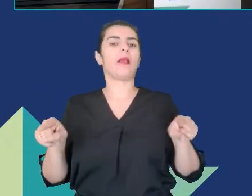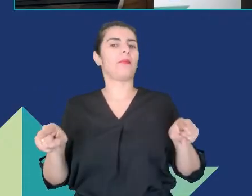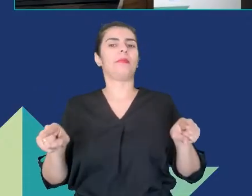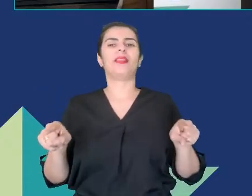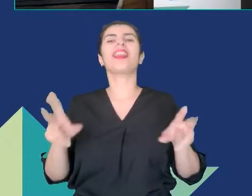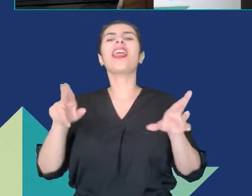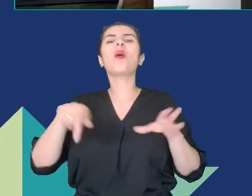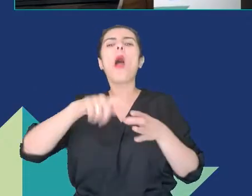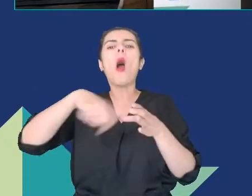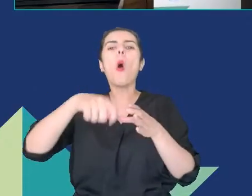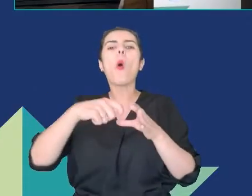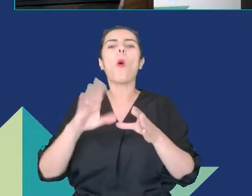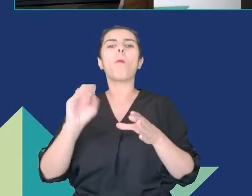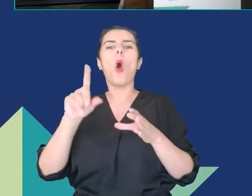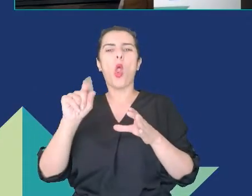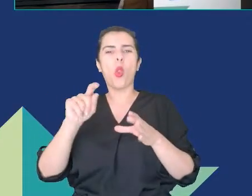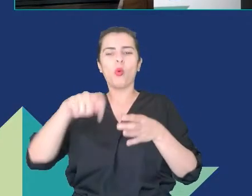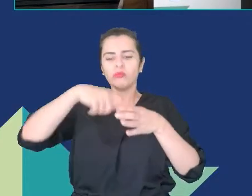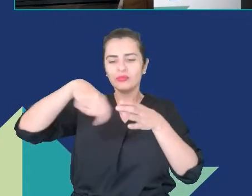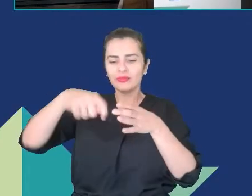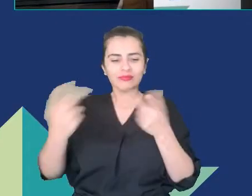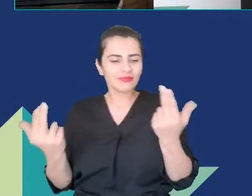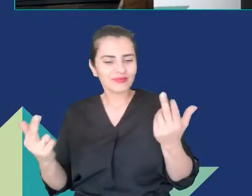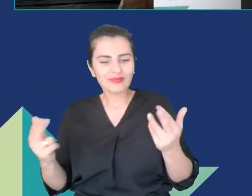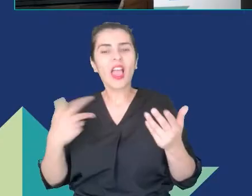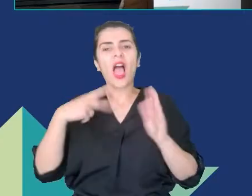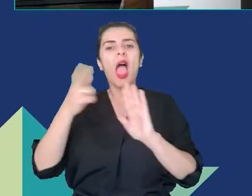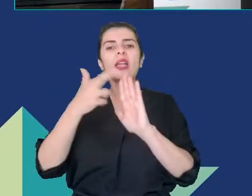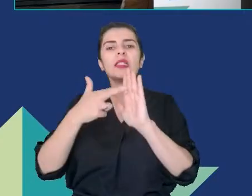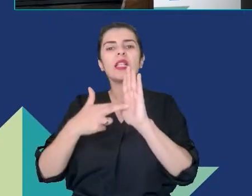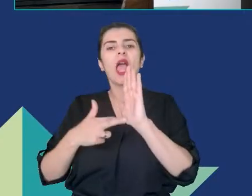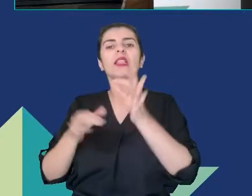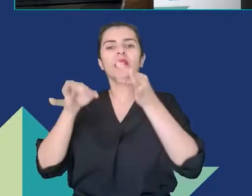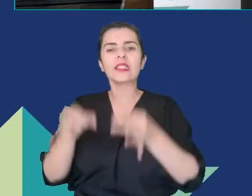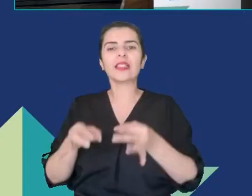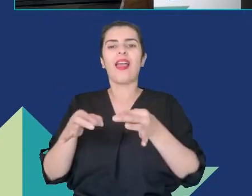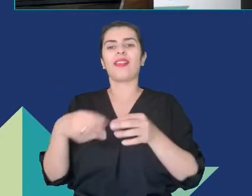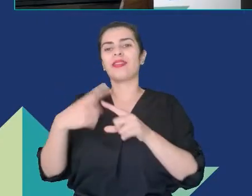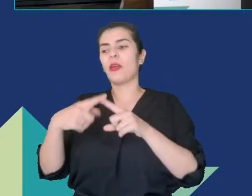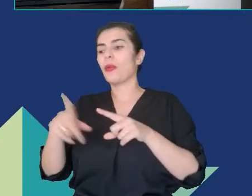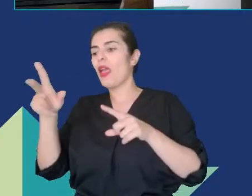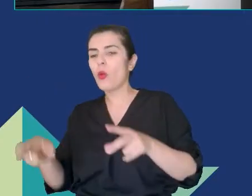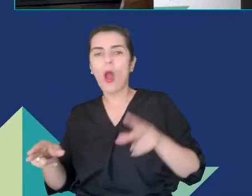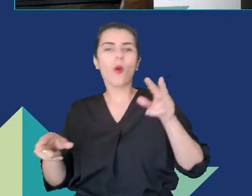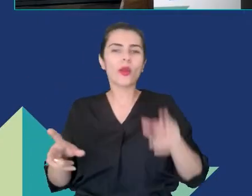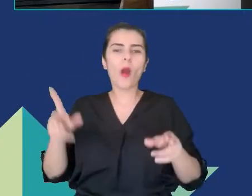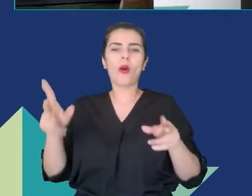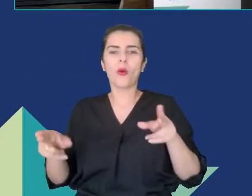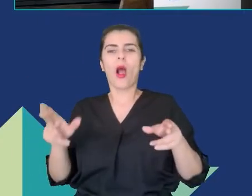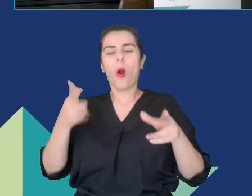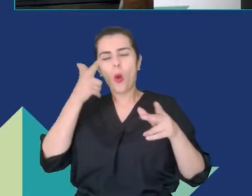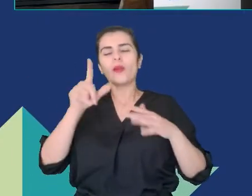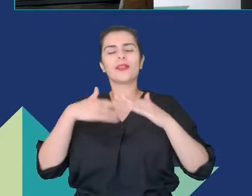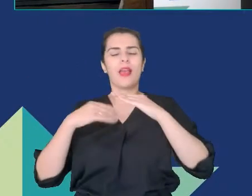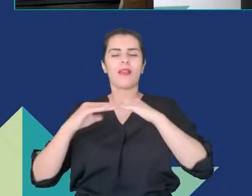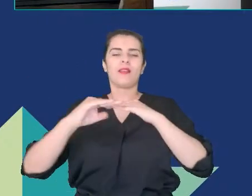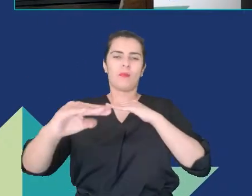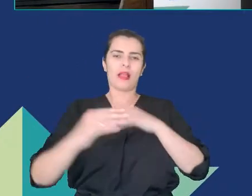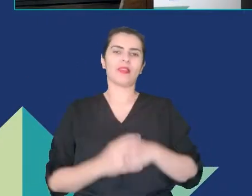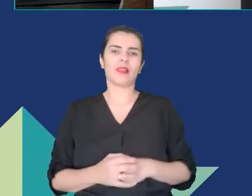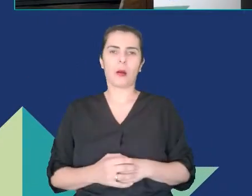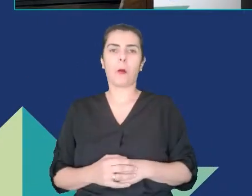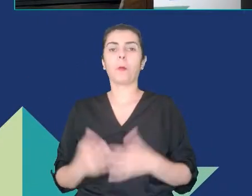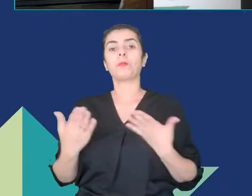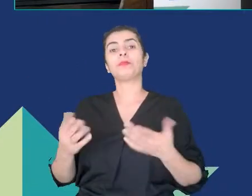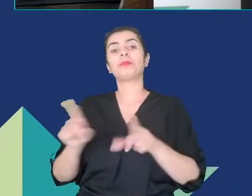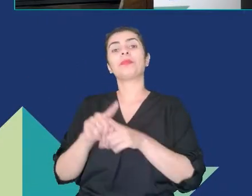poder fazer essa mistura adequada e gerar uma granulometria mais constante. E também outras ferramentas